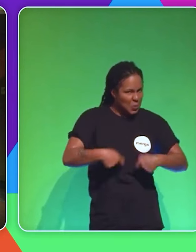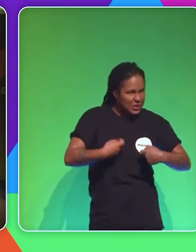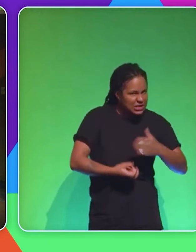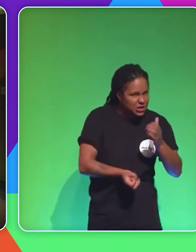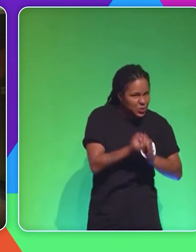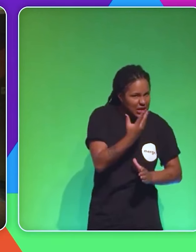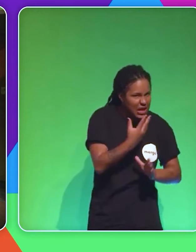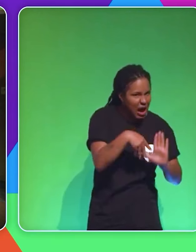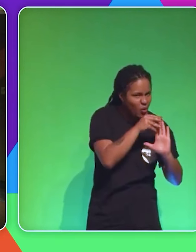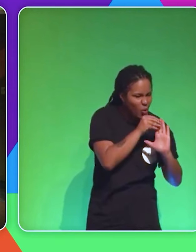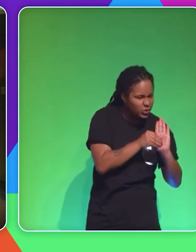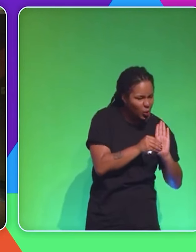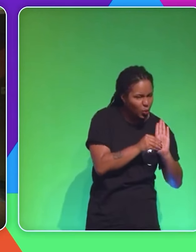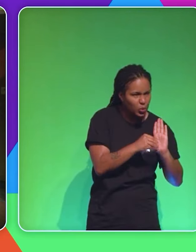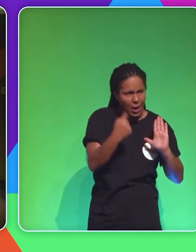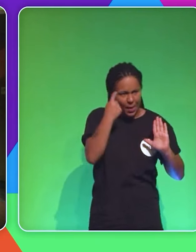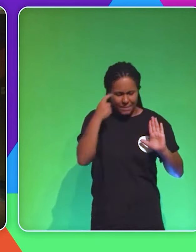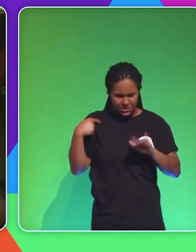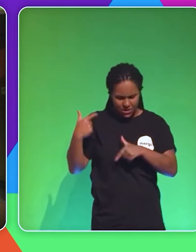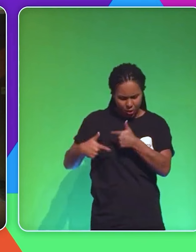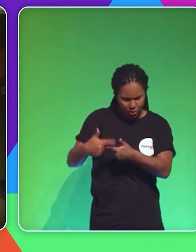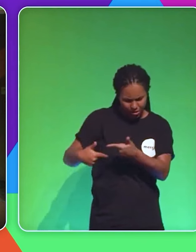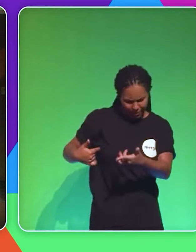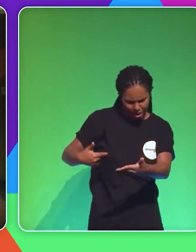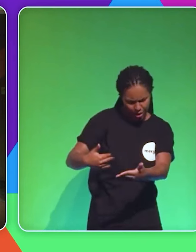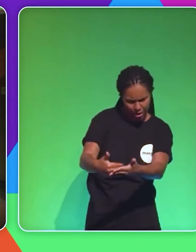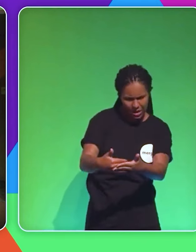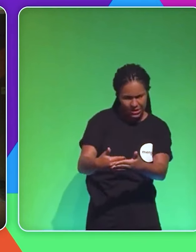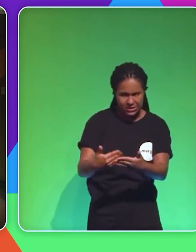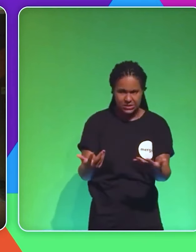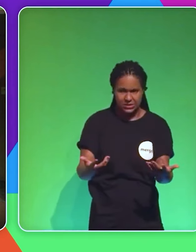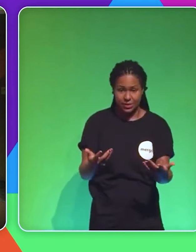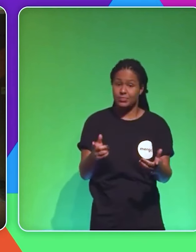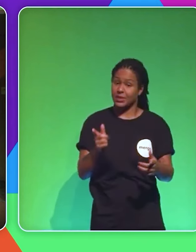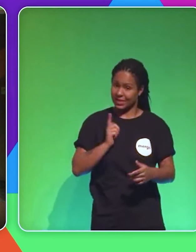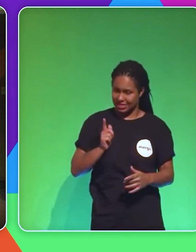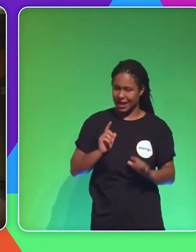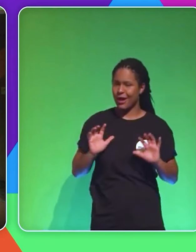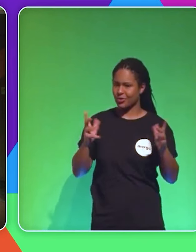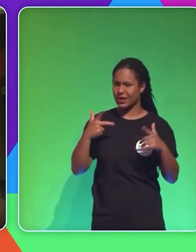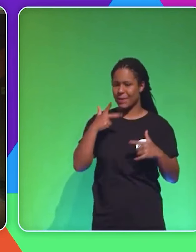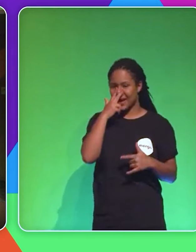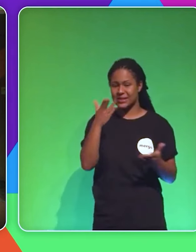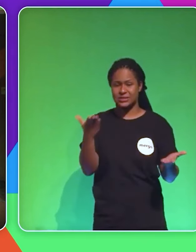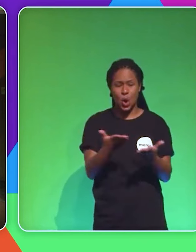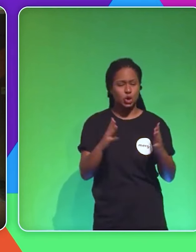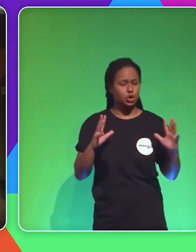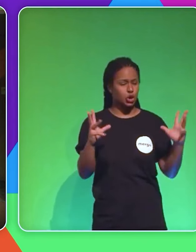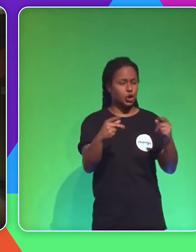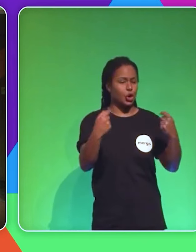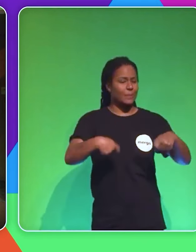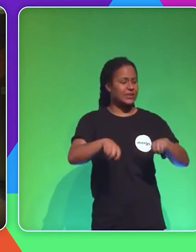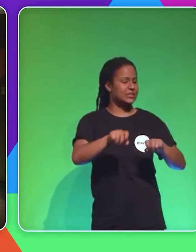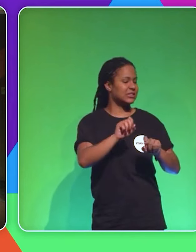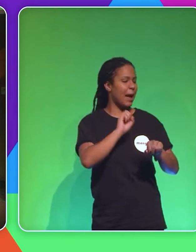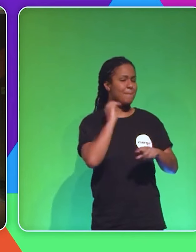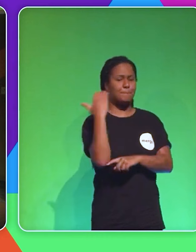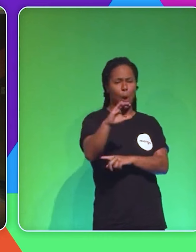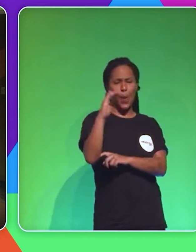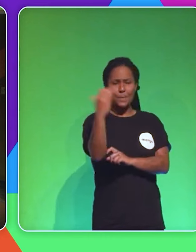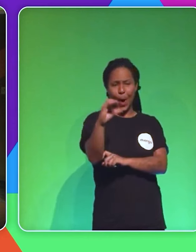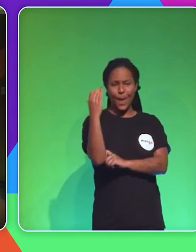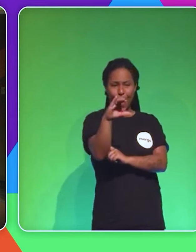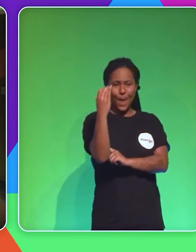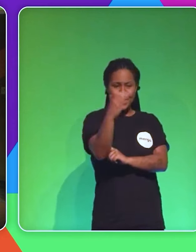produzindo conteúdo pensando na minha carreira sim é tem muito isso né Parece que todo hoje em dia todo mundo tem que ser blogueirinho né